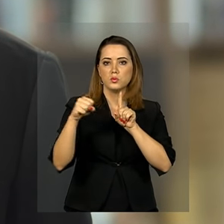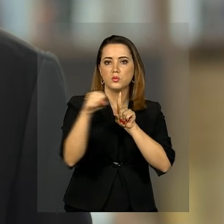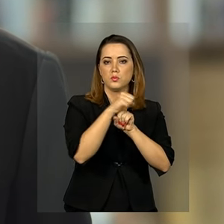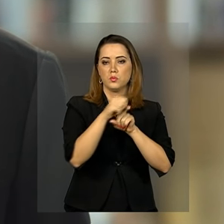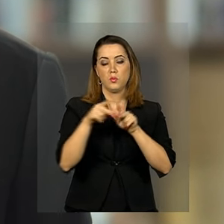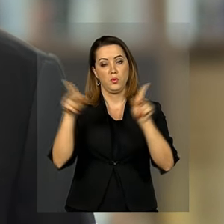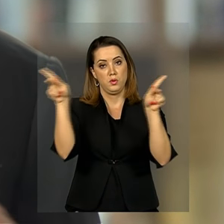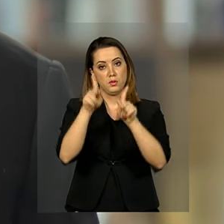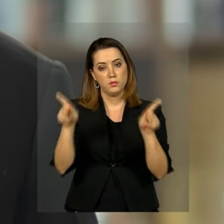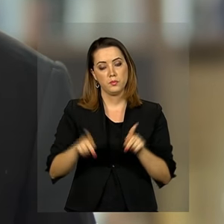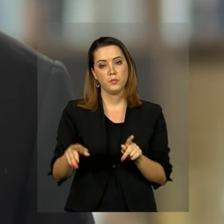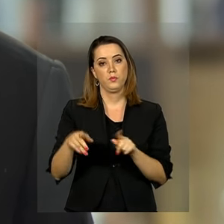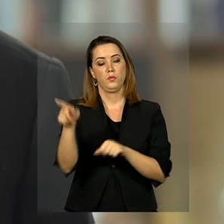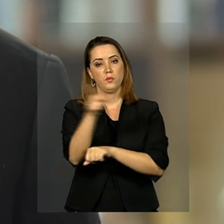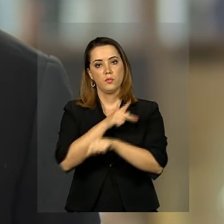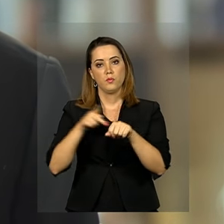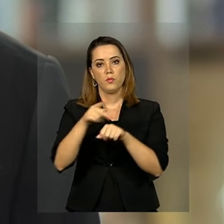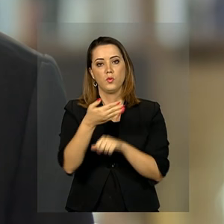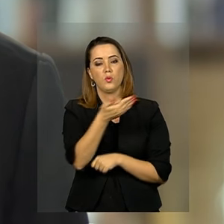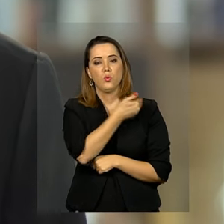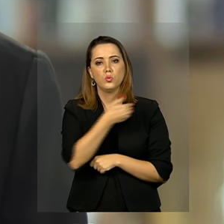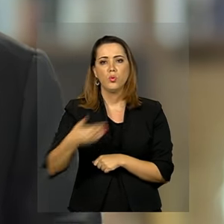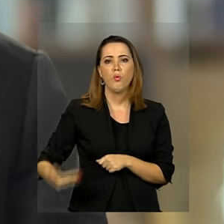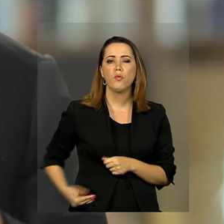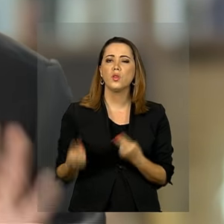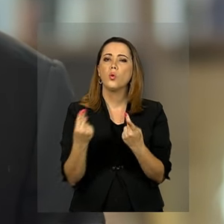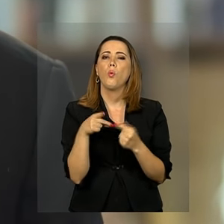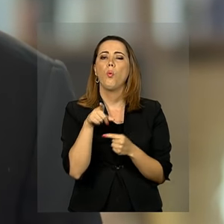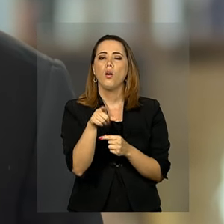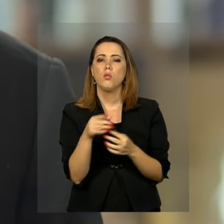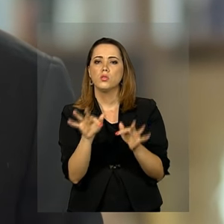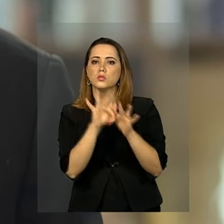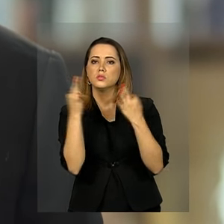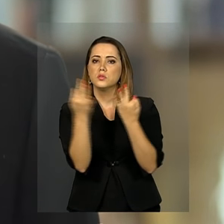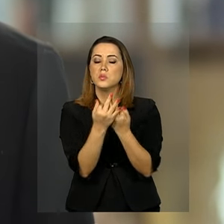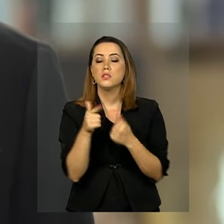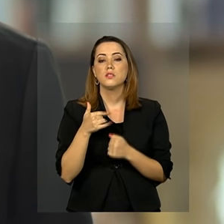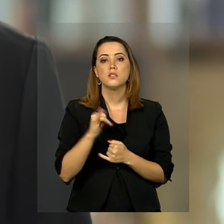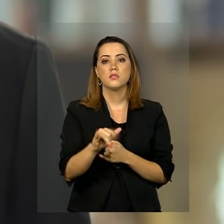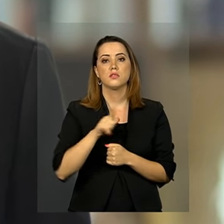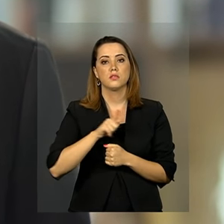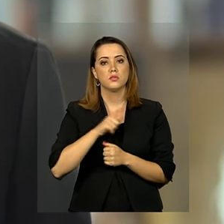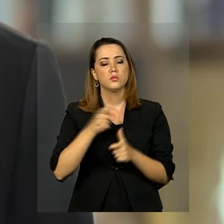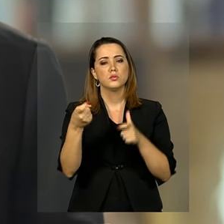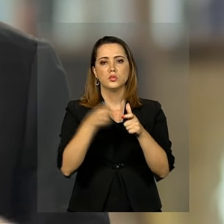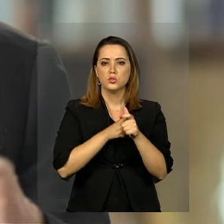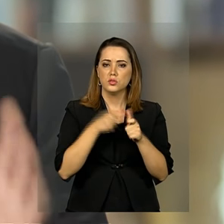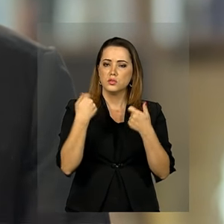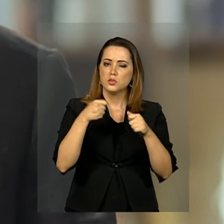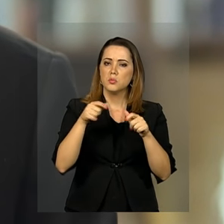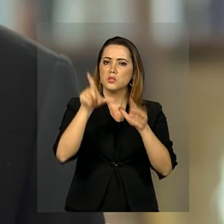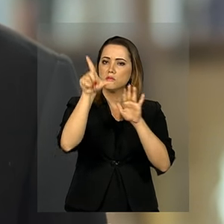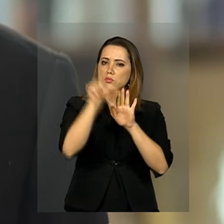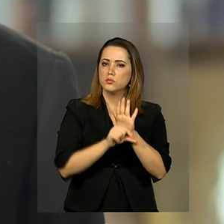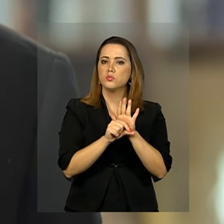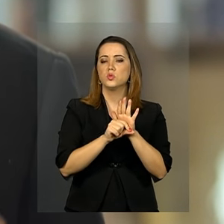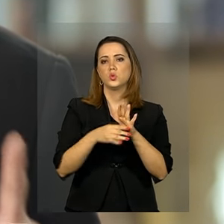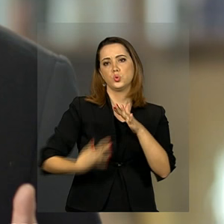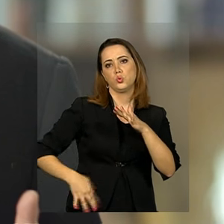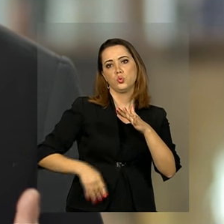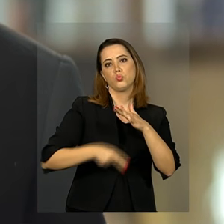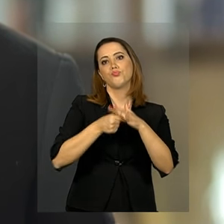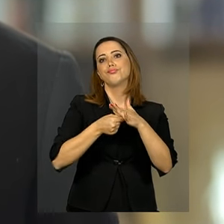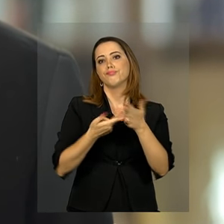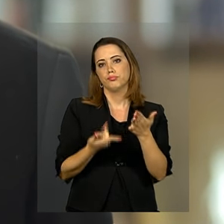país. O governo é como a sua família. Se estiver endividada, precisa diminuir despesas para pagar as dívidas.